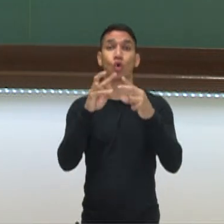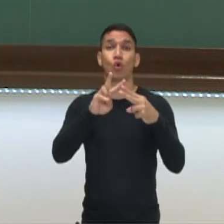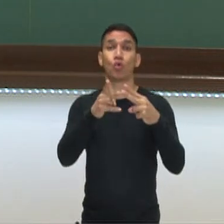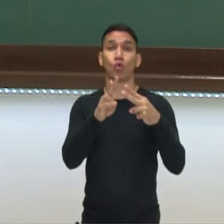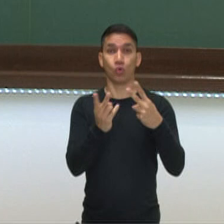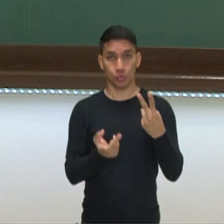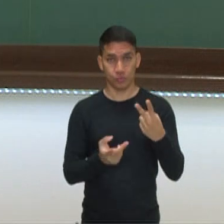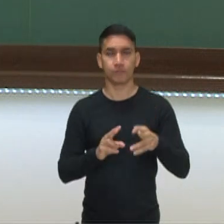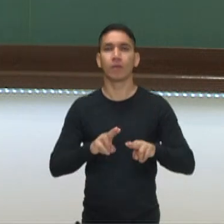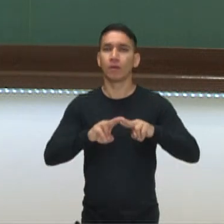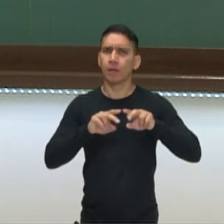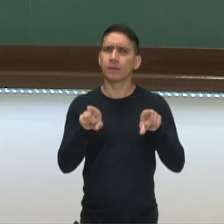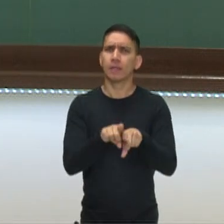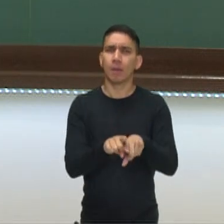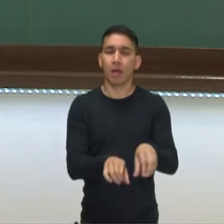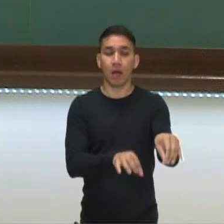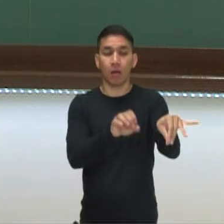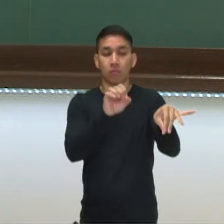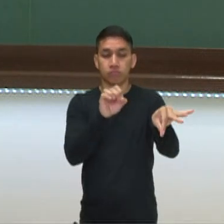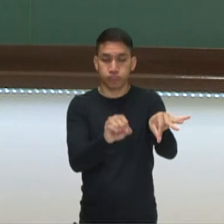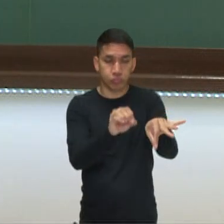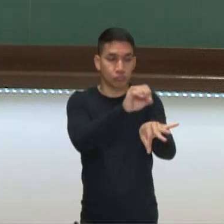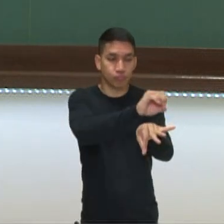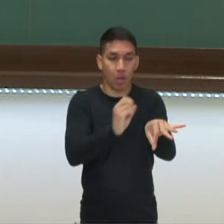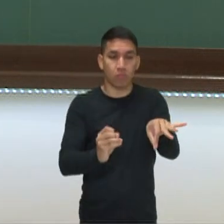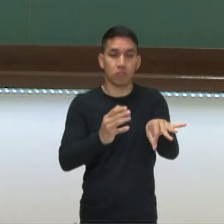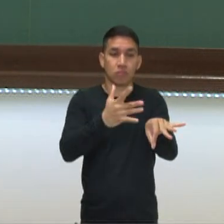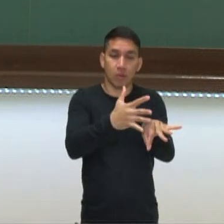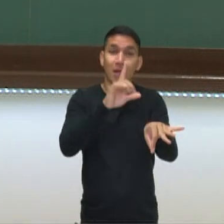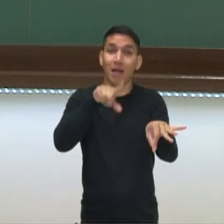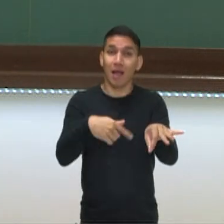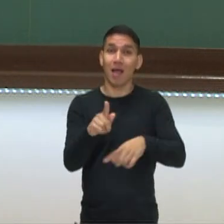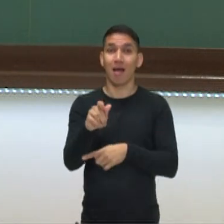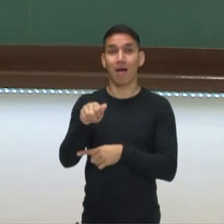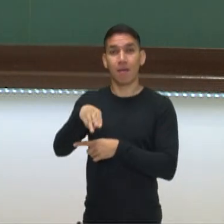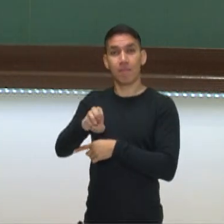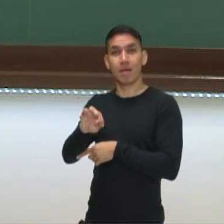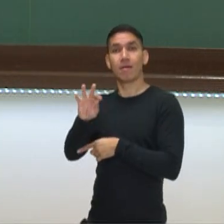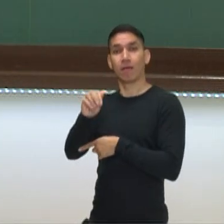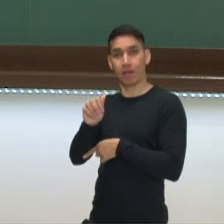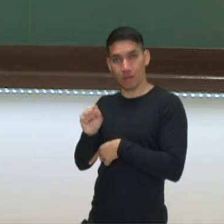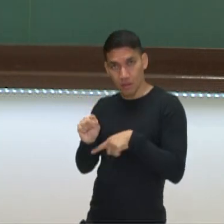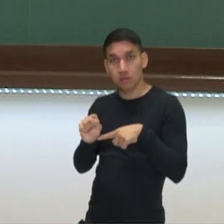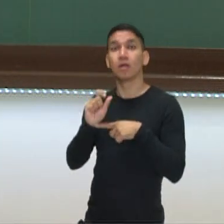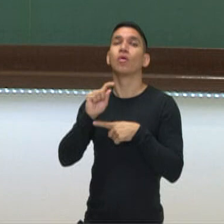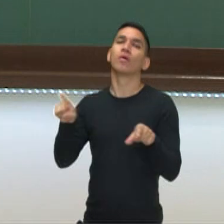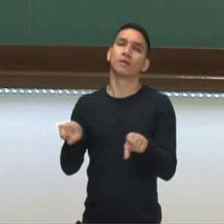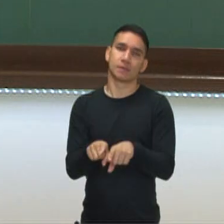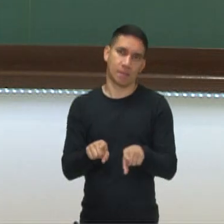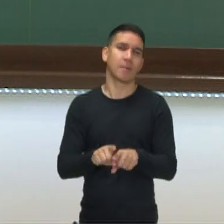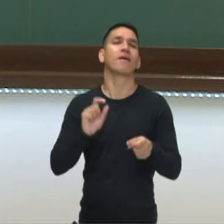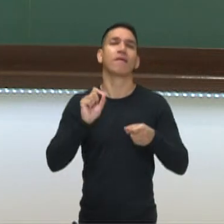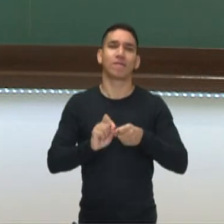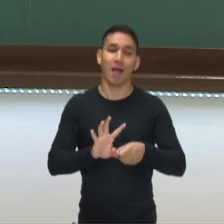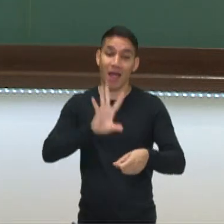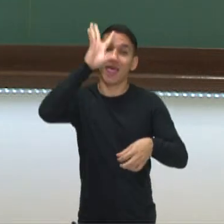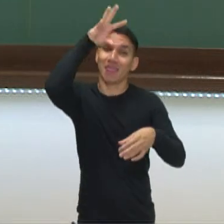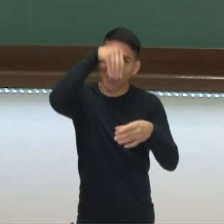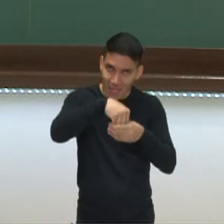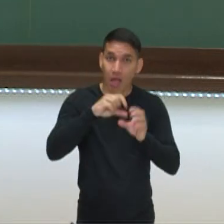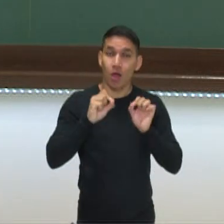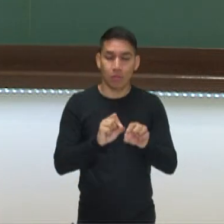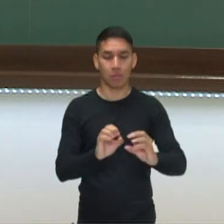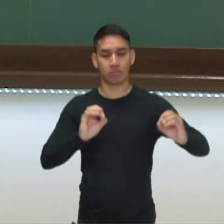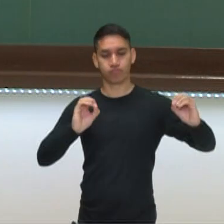disso, né, os ovócitos, que são os nossos gametas femininos, eles também são produzidos dentro